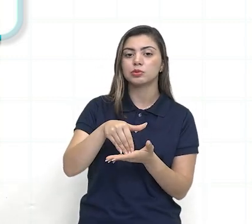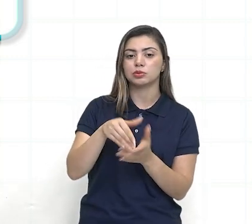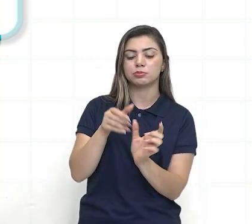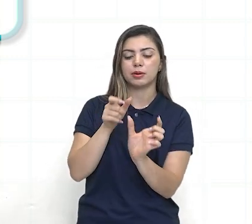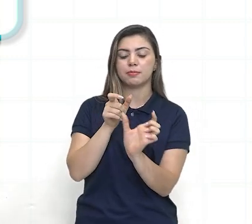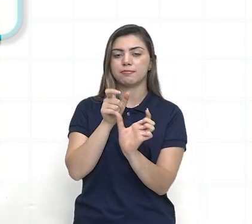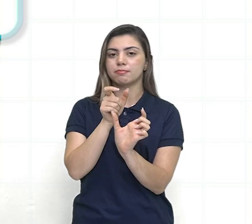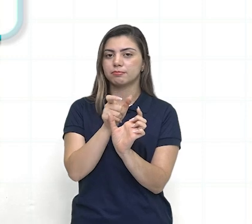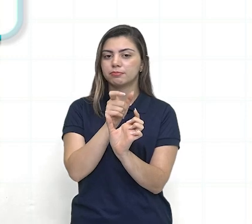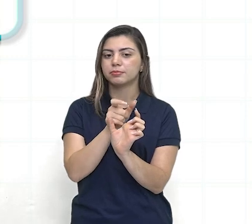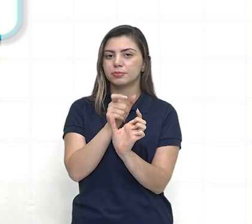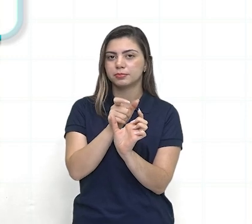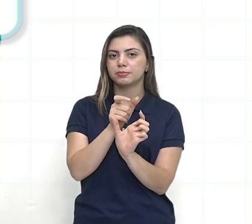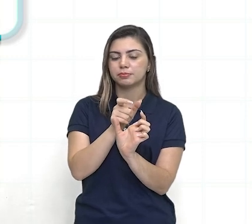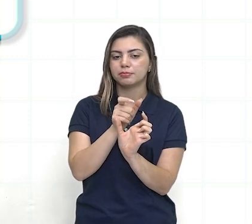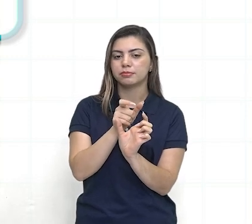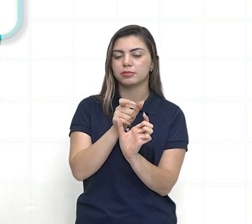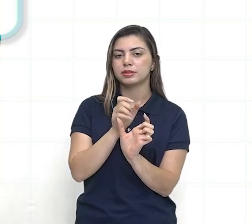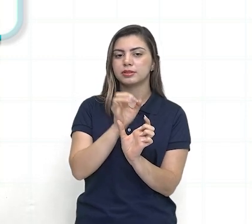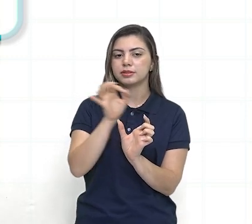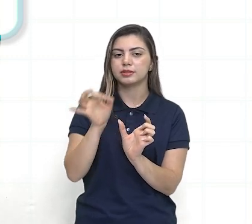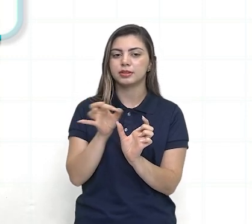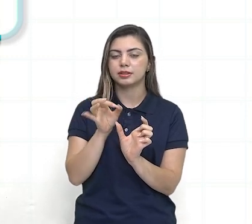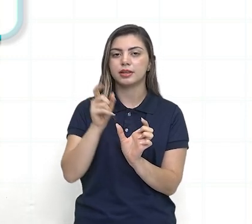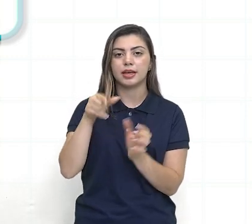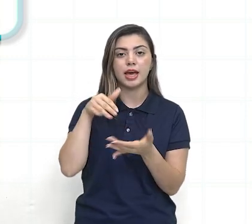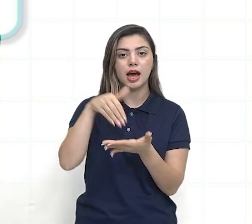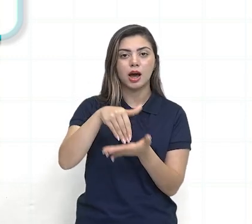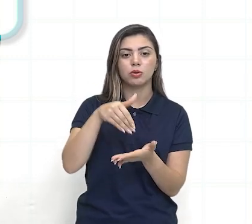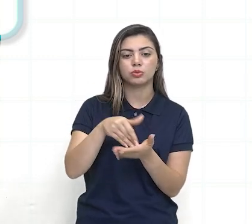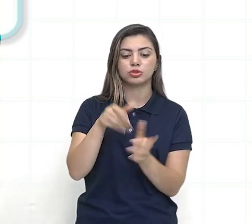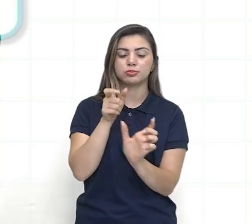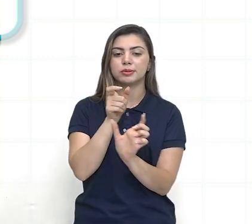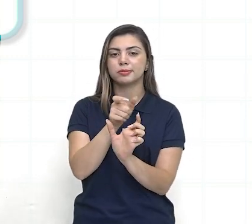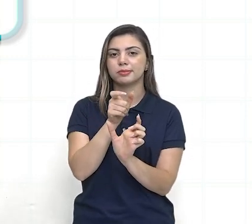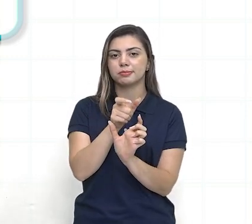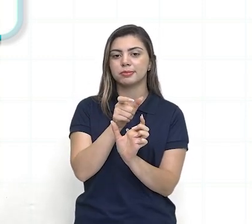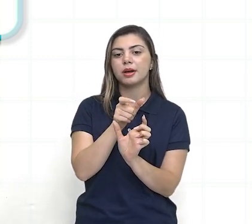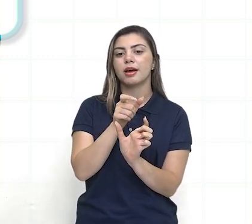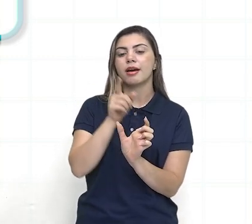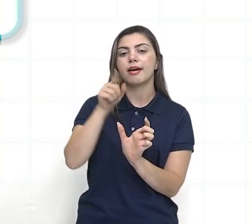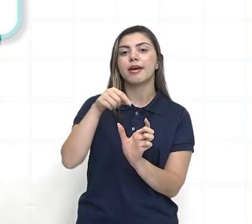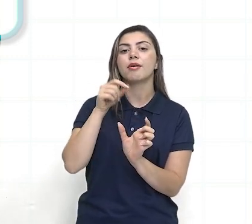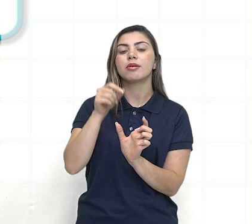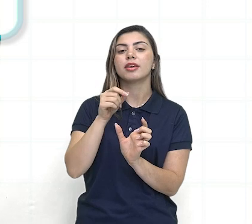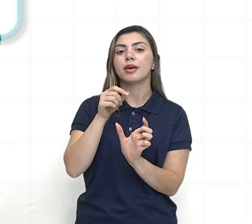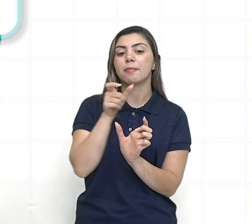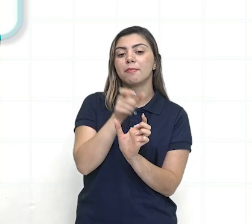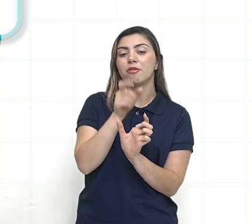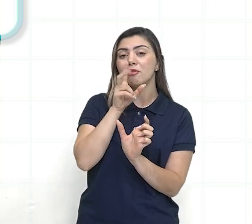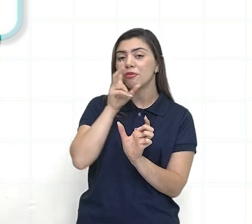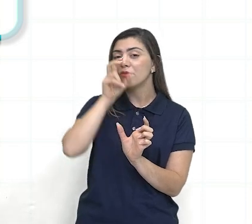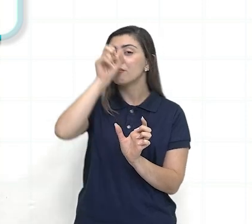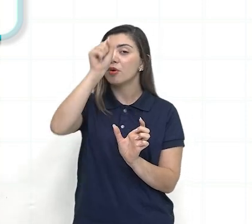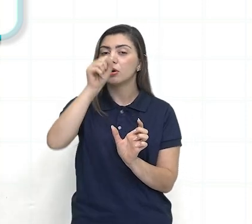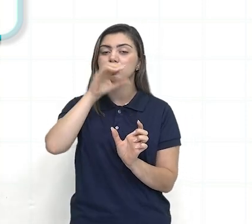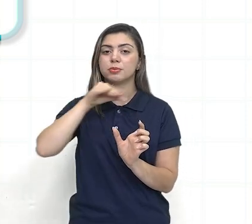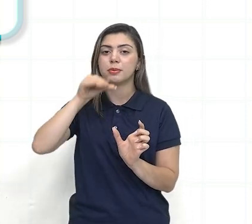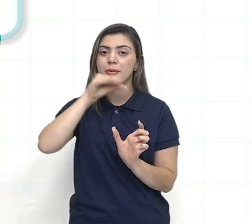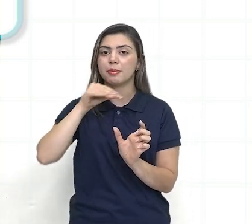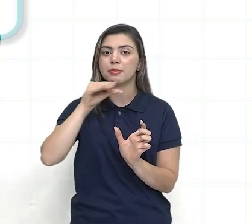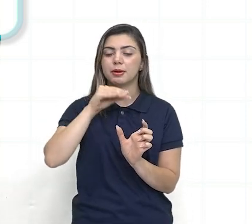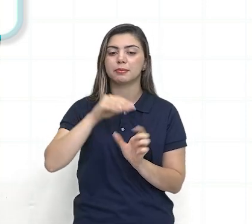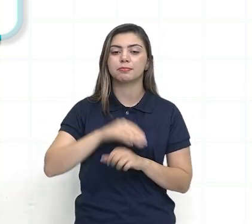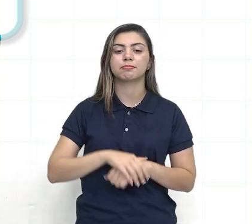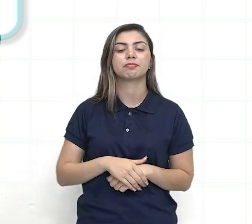sílaba, aqui ocupa a posição última, é tônica. É a que eu pronuncio com maior intensidade.